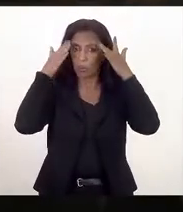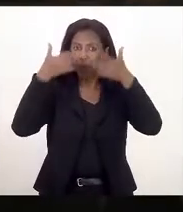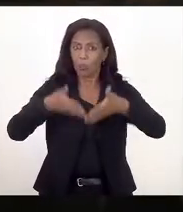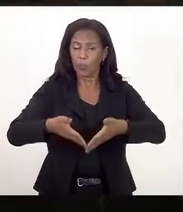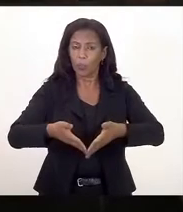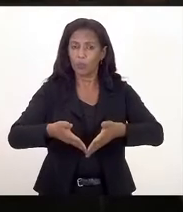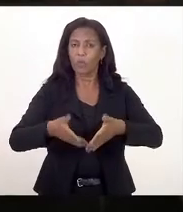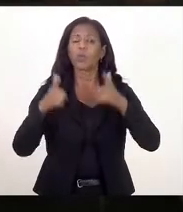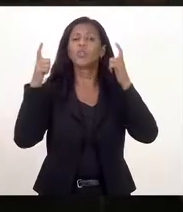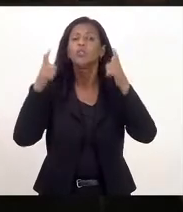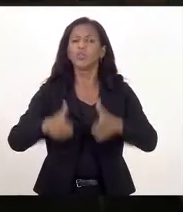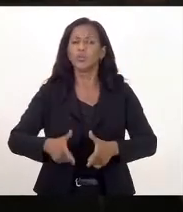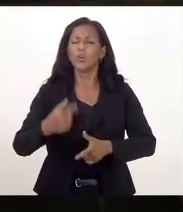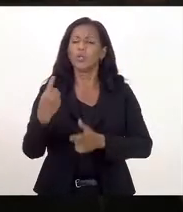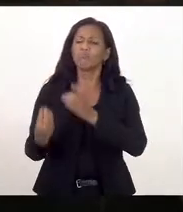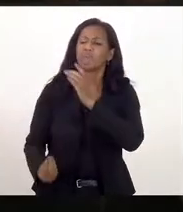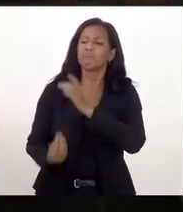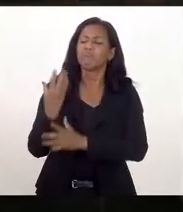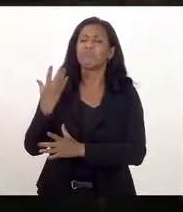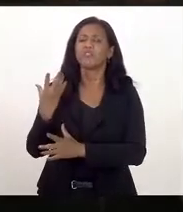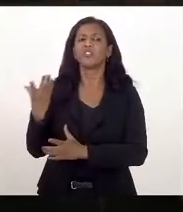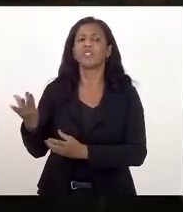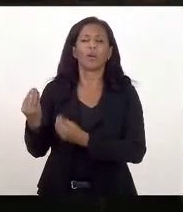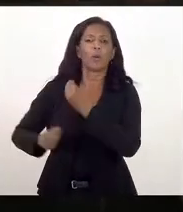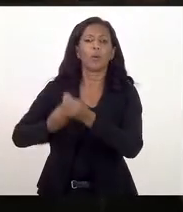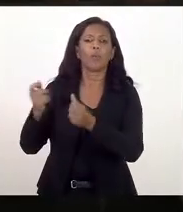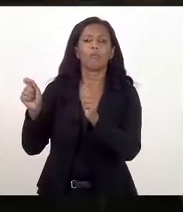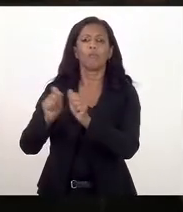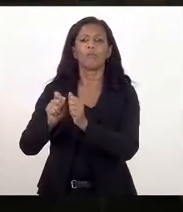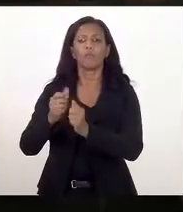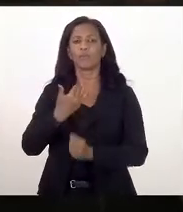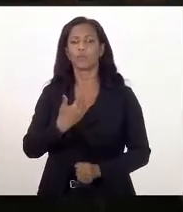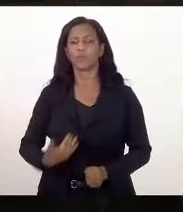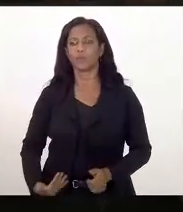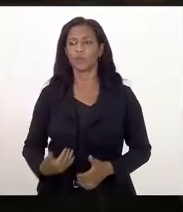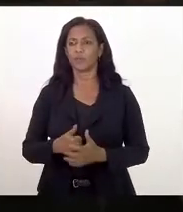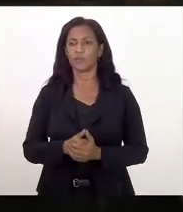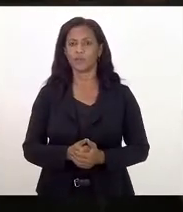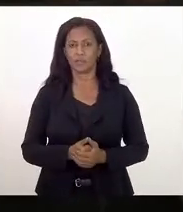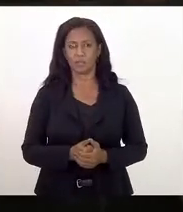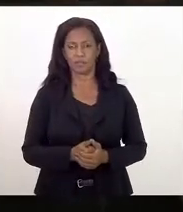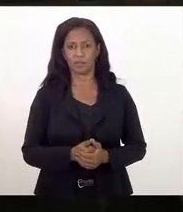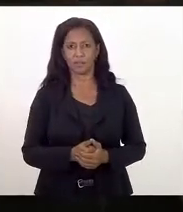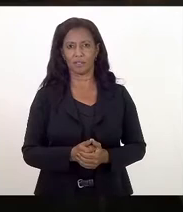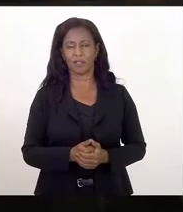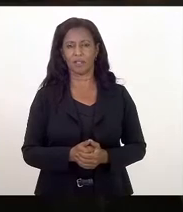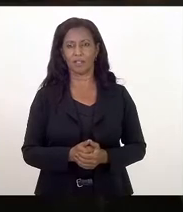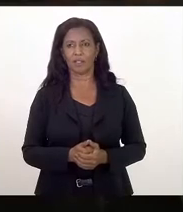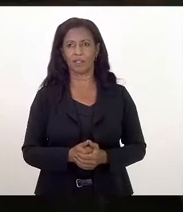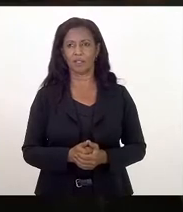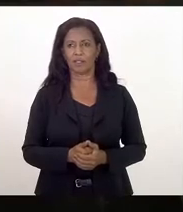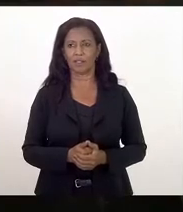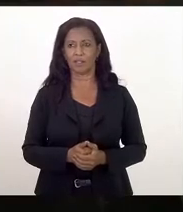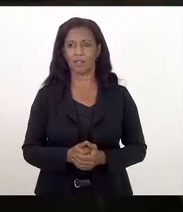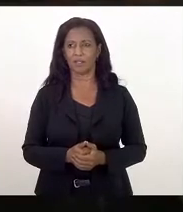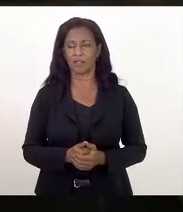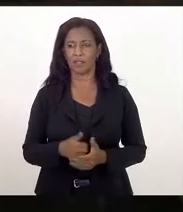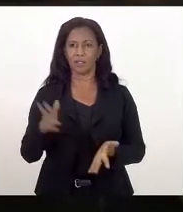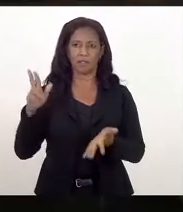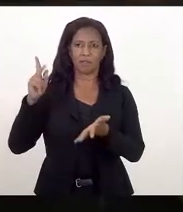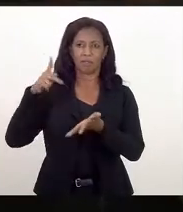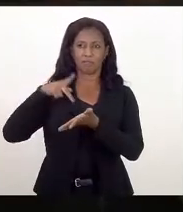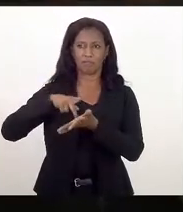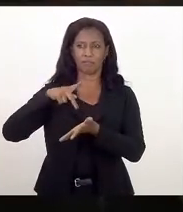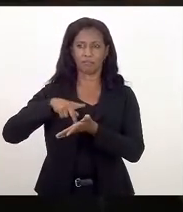Porque, de onde a gente tira a política pública? Como produzir política pública? E é preciso tirar dos experimentos, das vivências na realidade